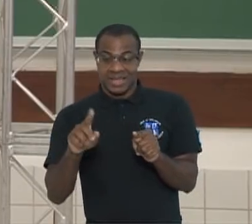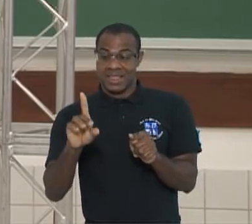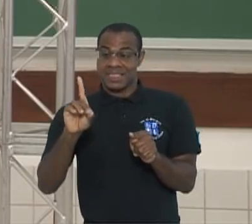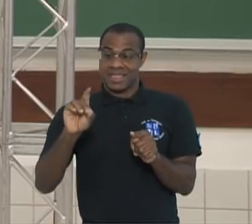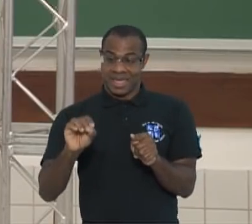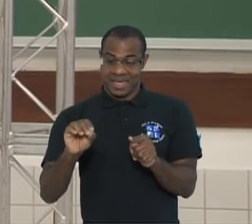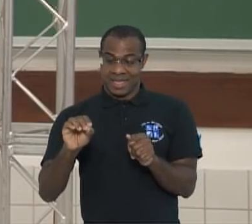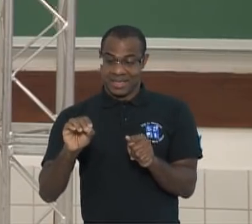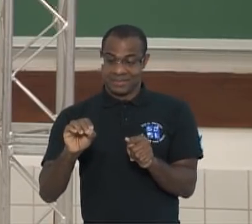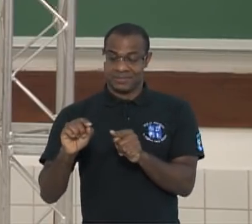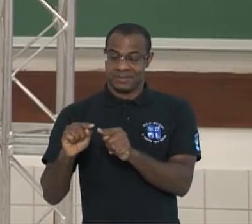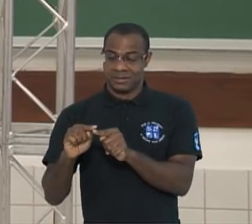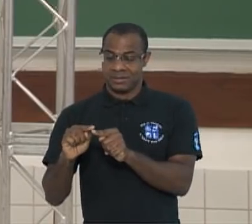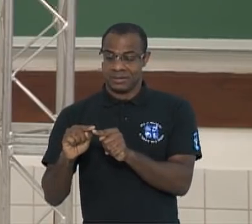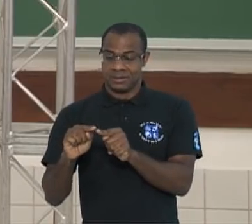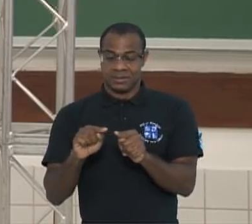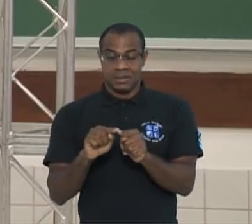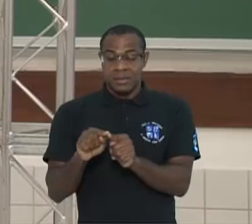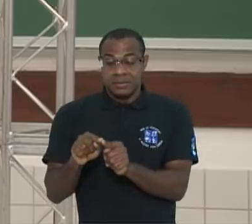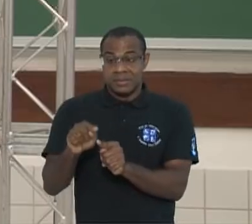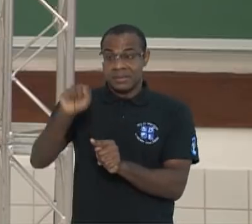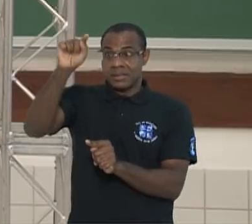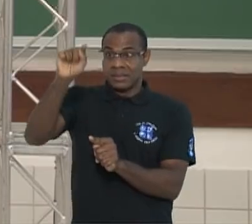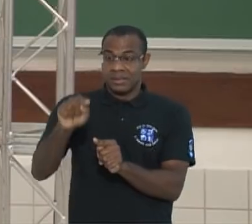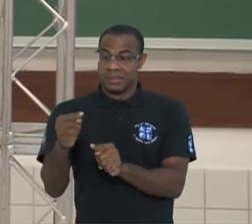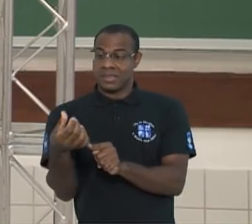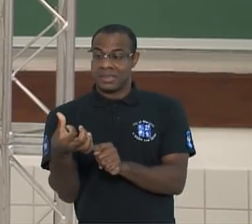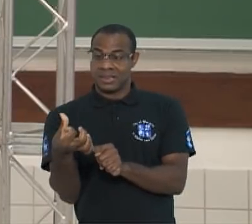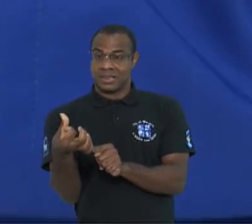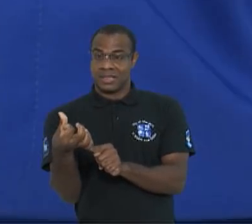Então, nós temos a altura 6 centímetros.